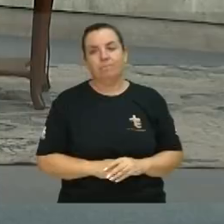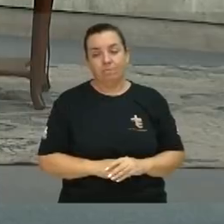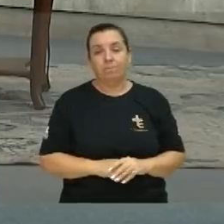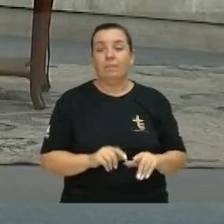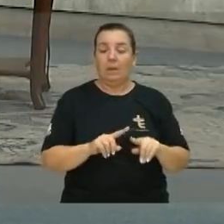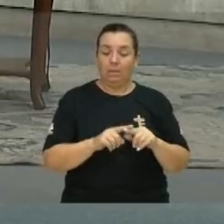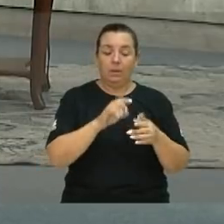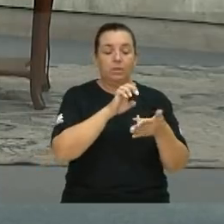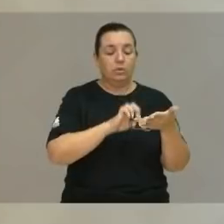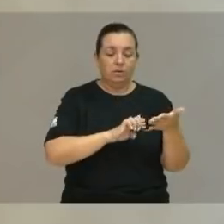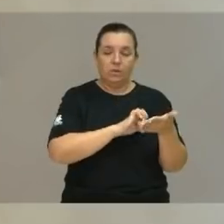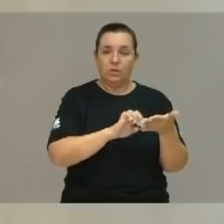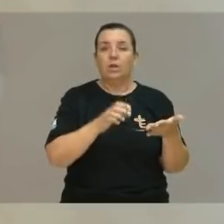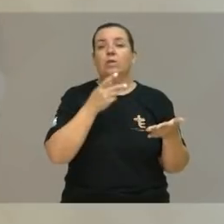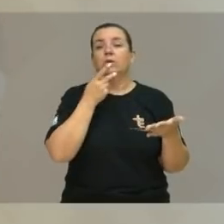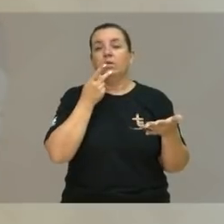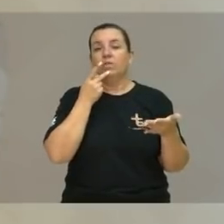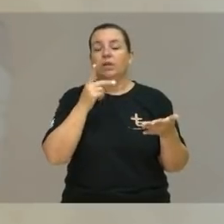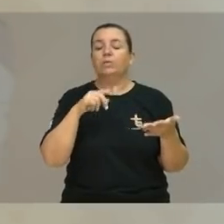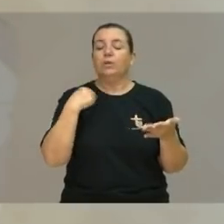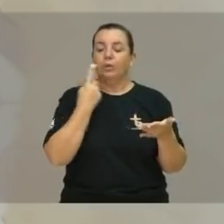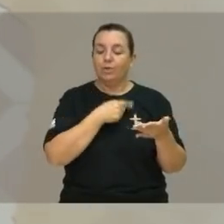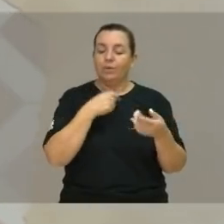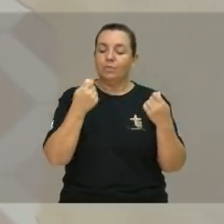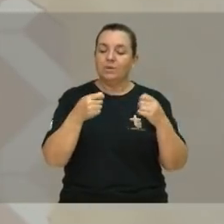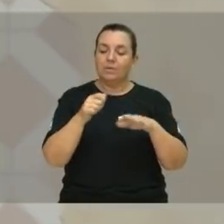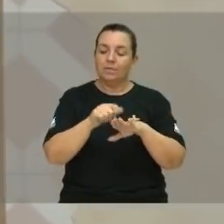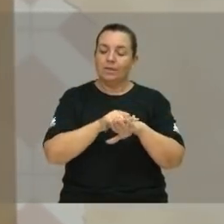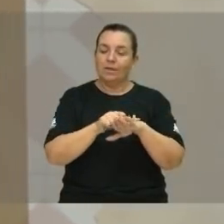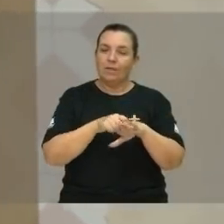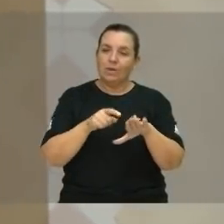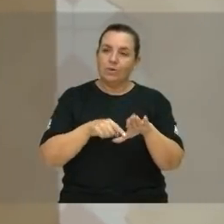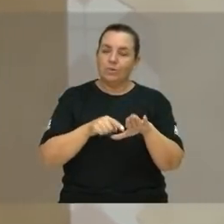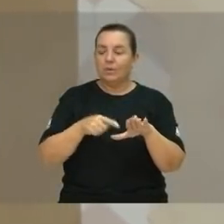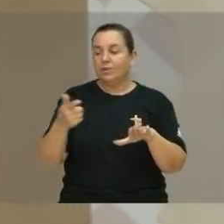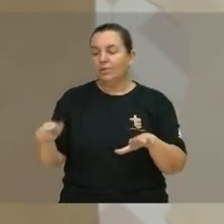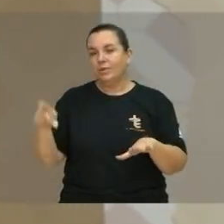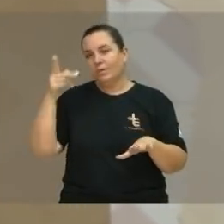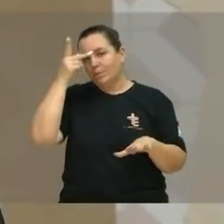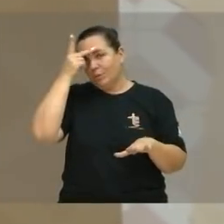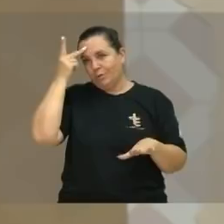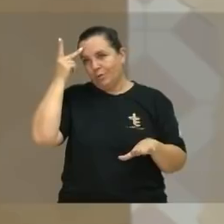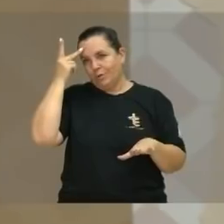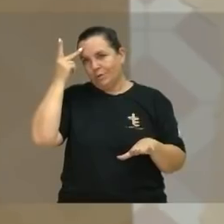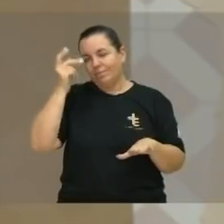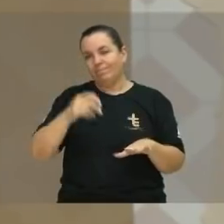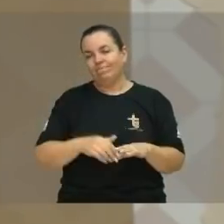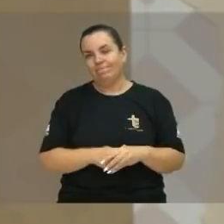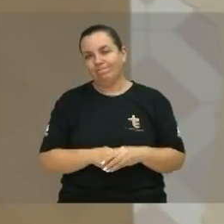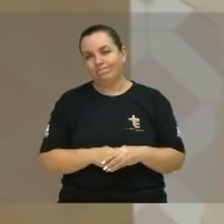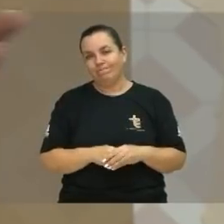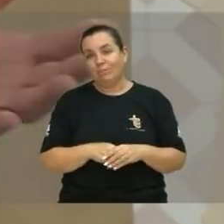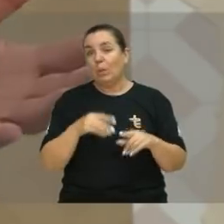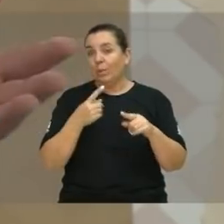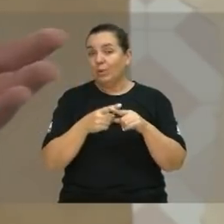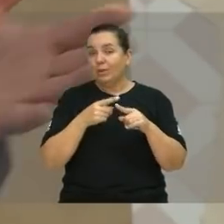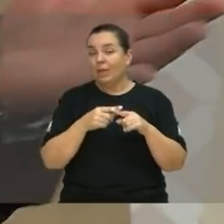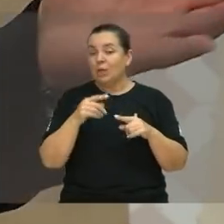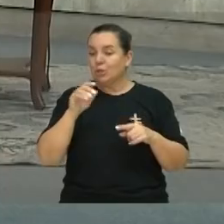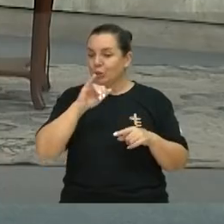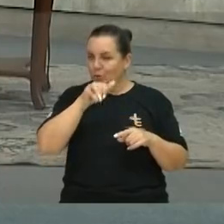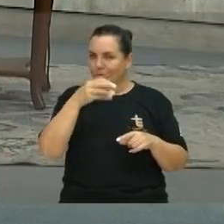evangelho está dizer de lavar os pés e até a judas teve seus pés lavados